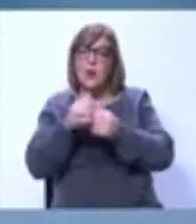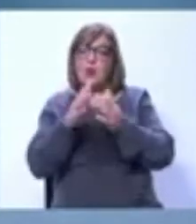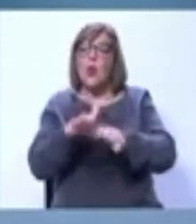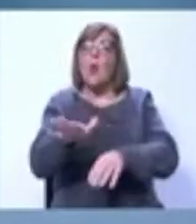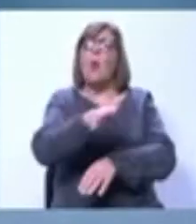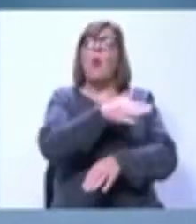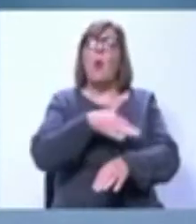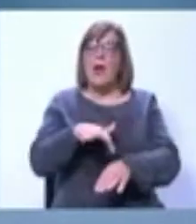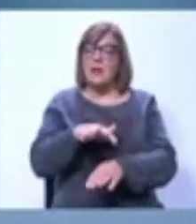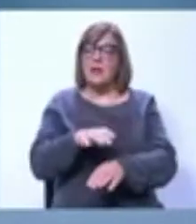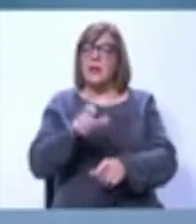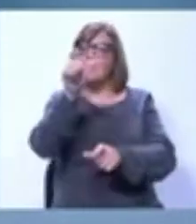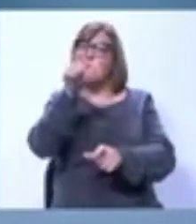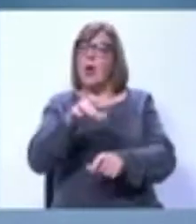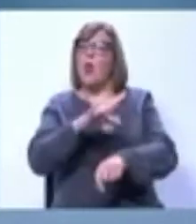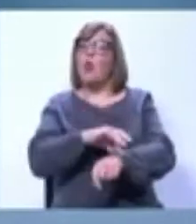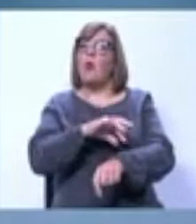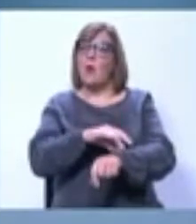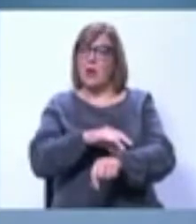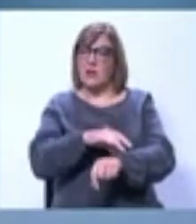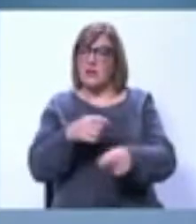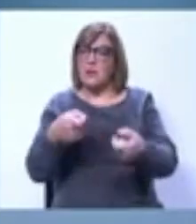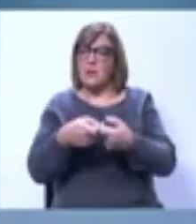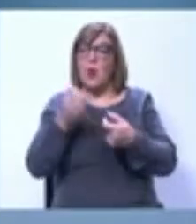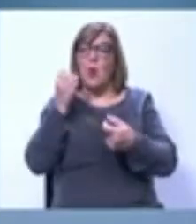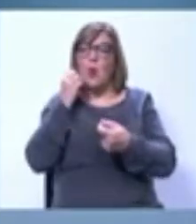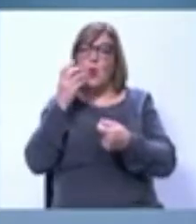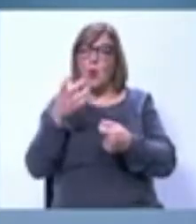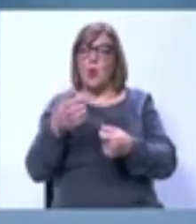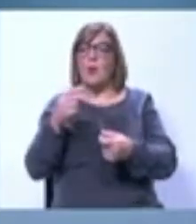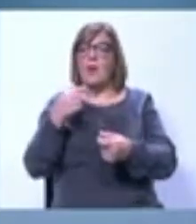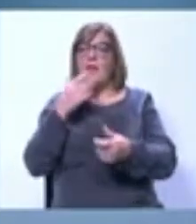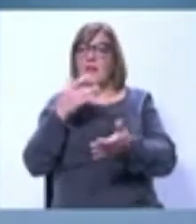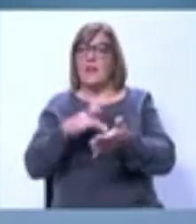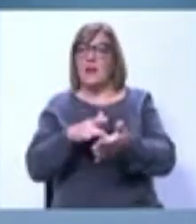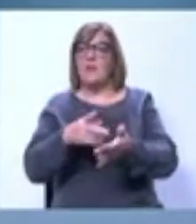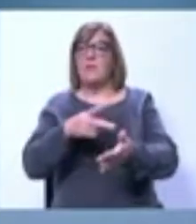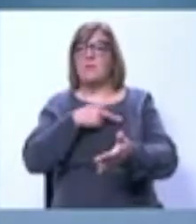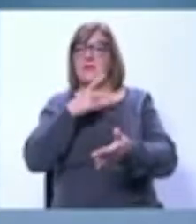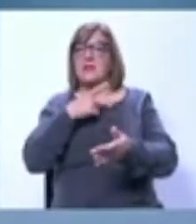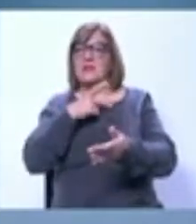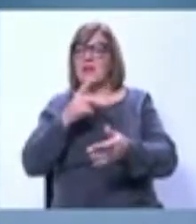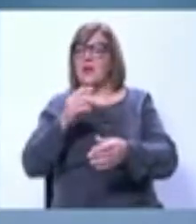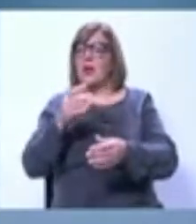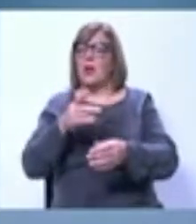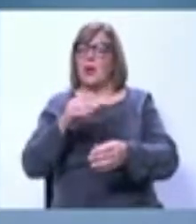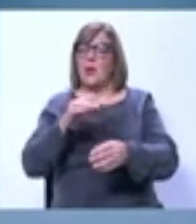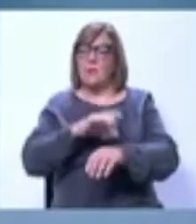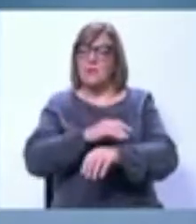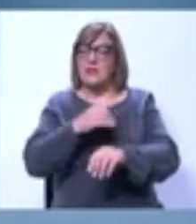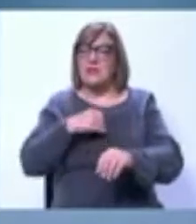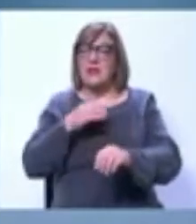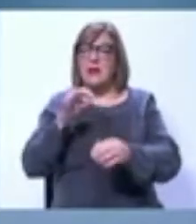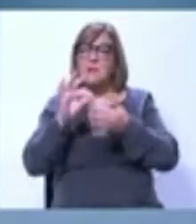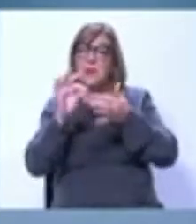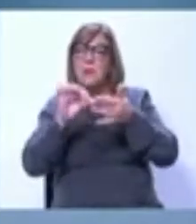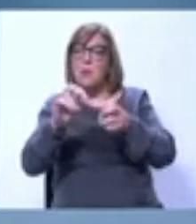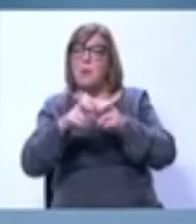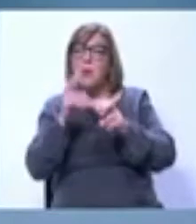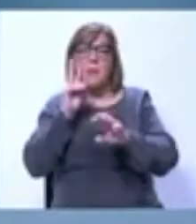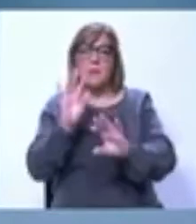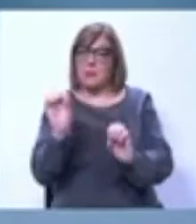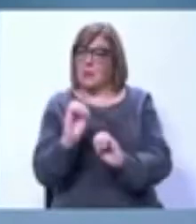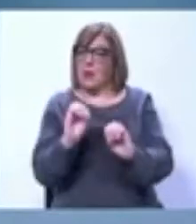localizações e o comportamento da doença nos livros de medicina nas placas ainda não se aprofundava em detalhe esta